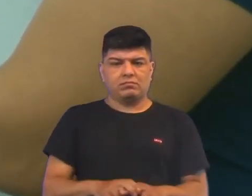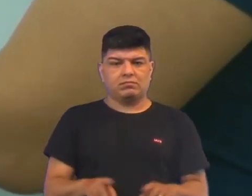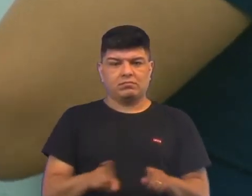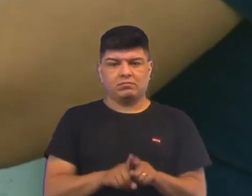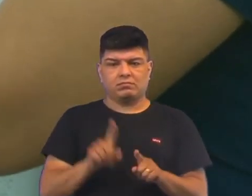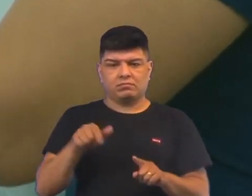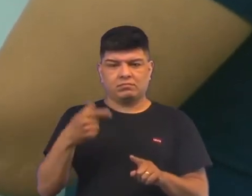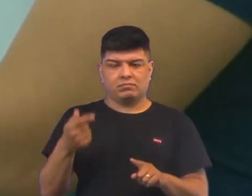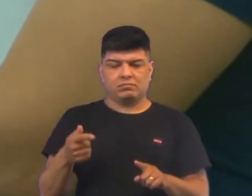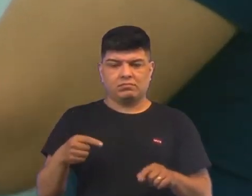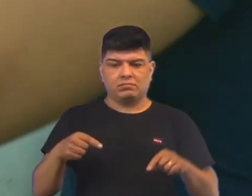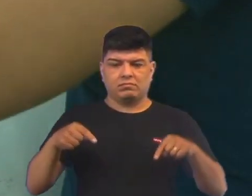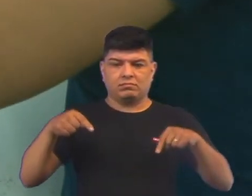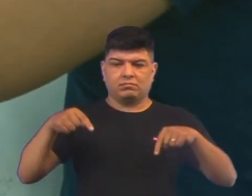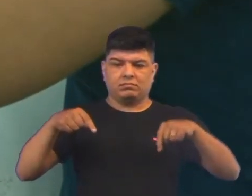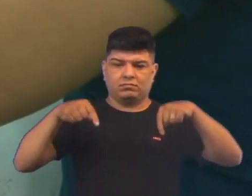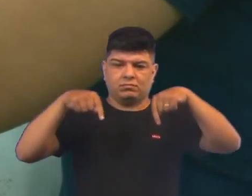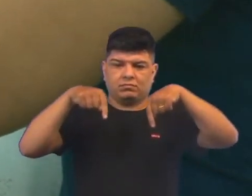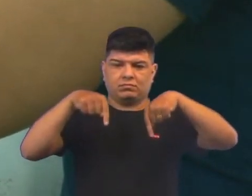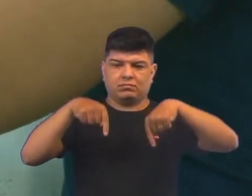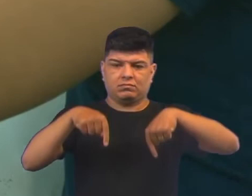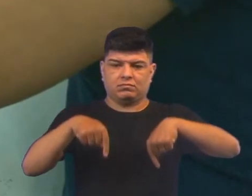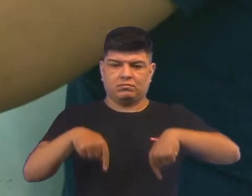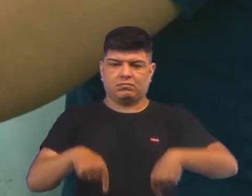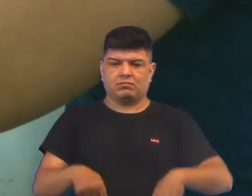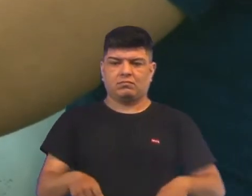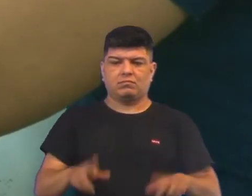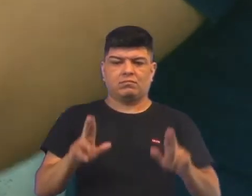também essa, ao mesmo tempo, a pequena inclinação,